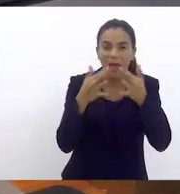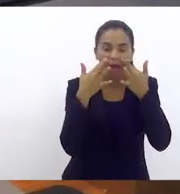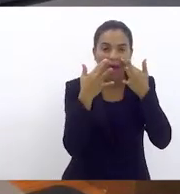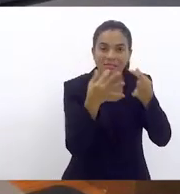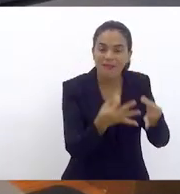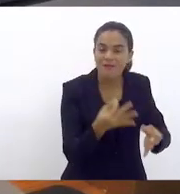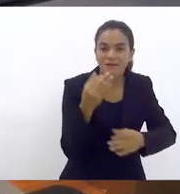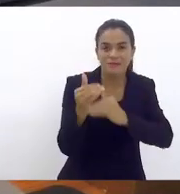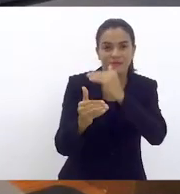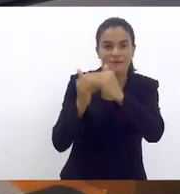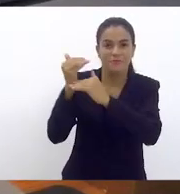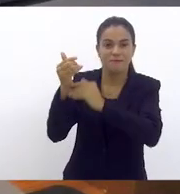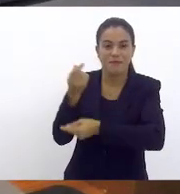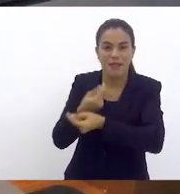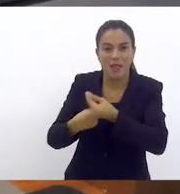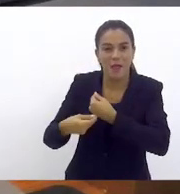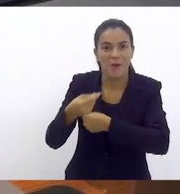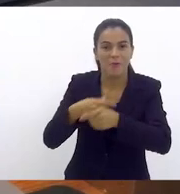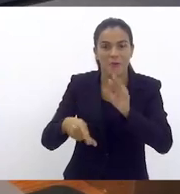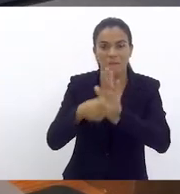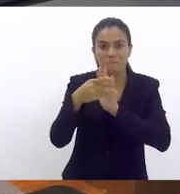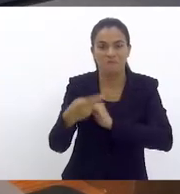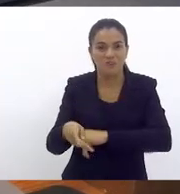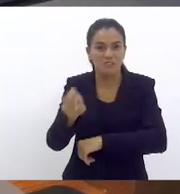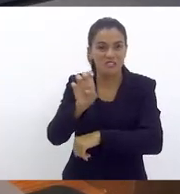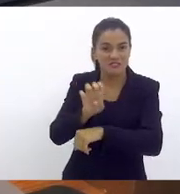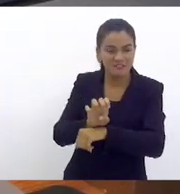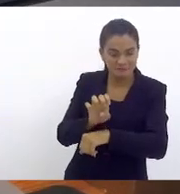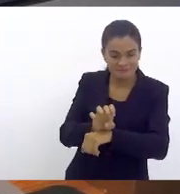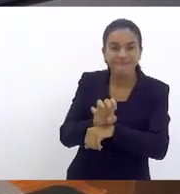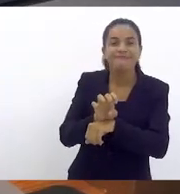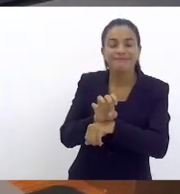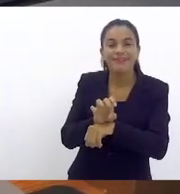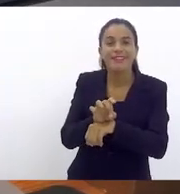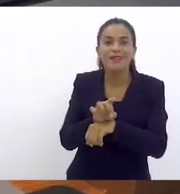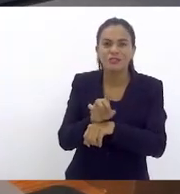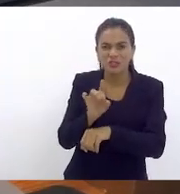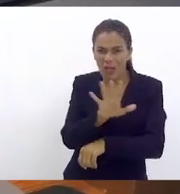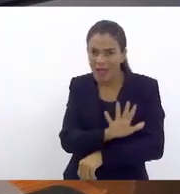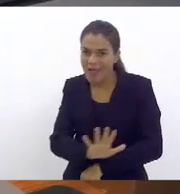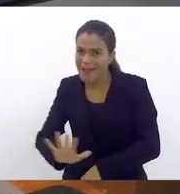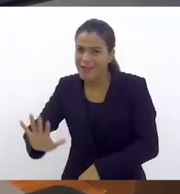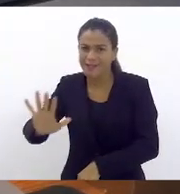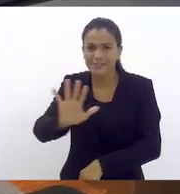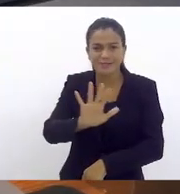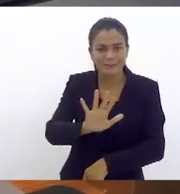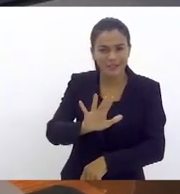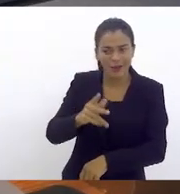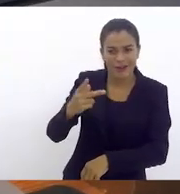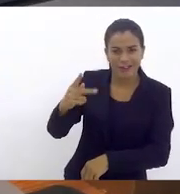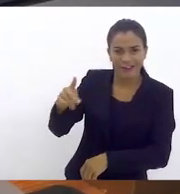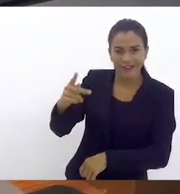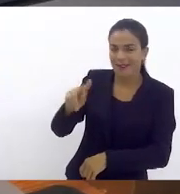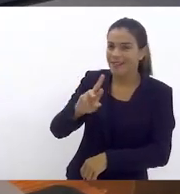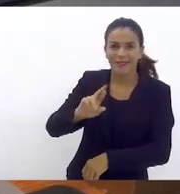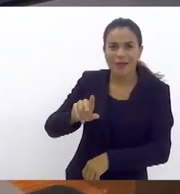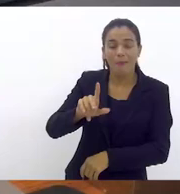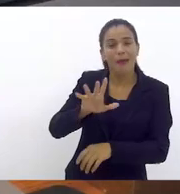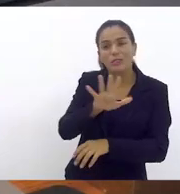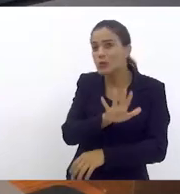econômico do nosso Estado como um todo isso não só a região de vossa excelência mas do desenvolvimento